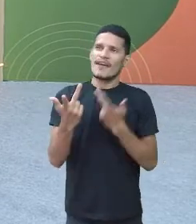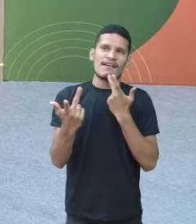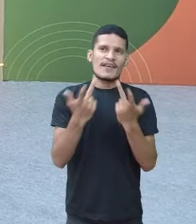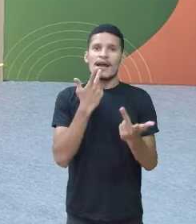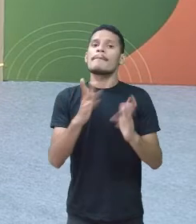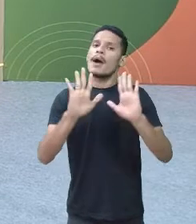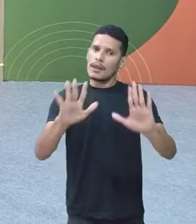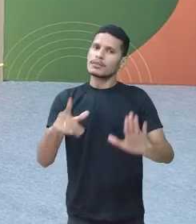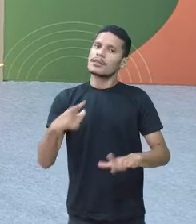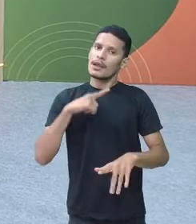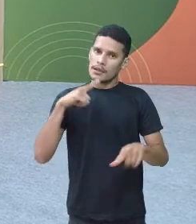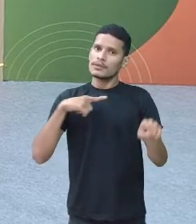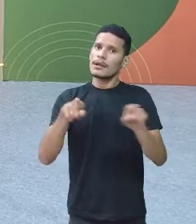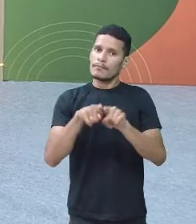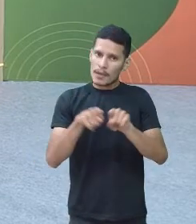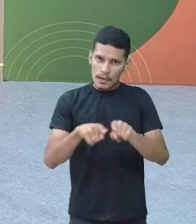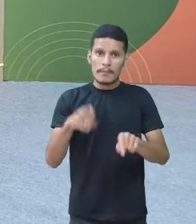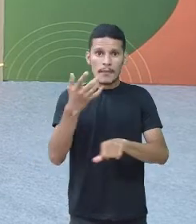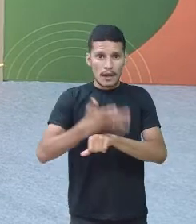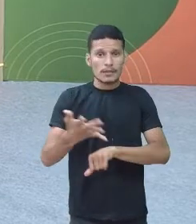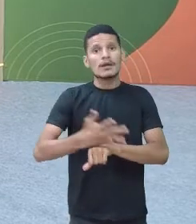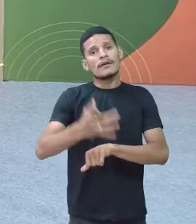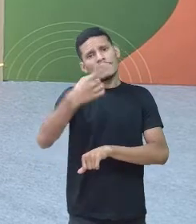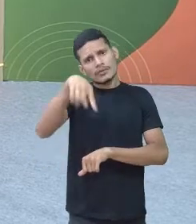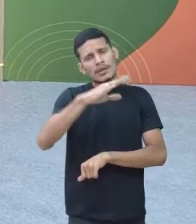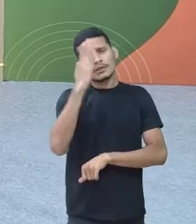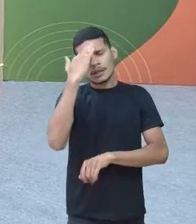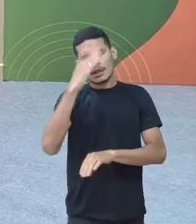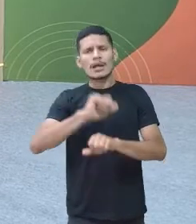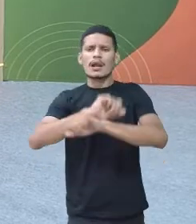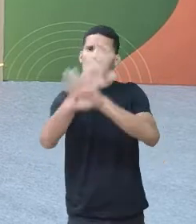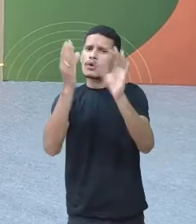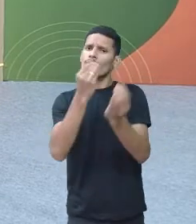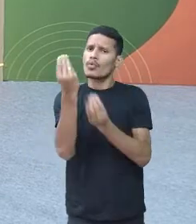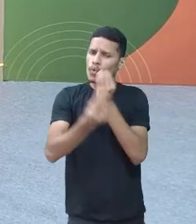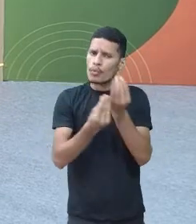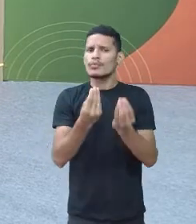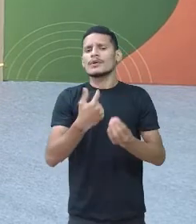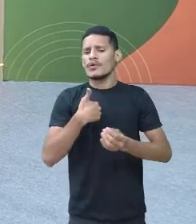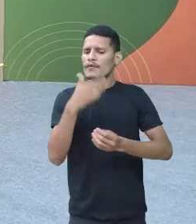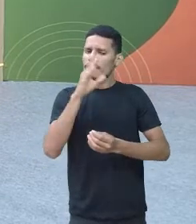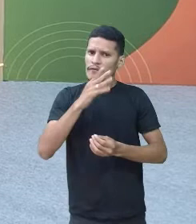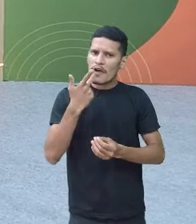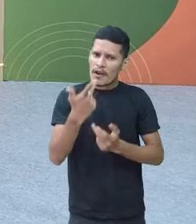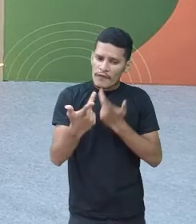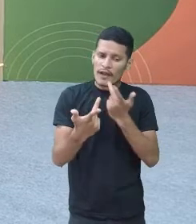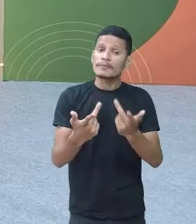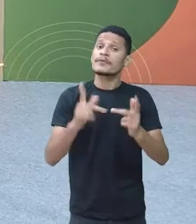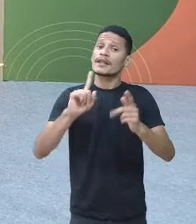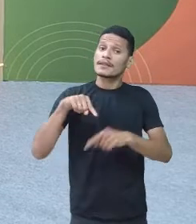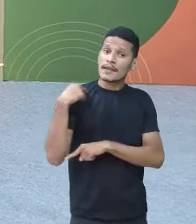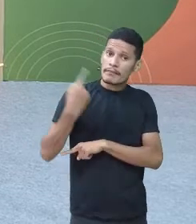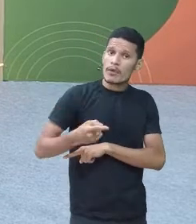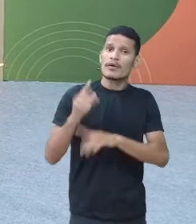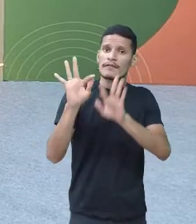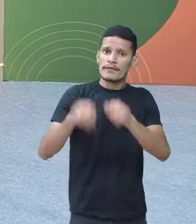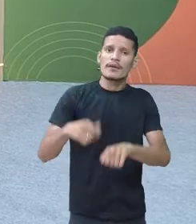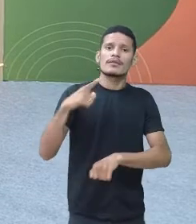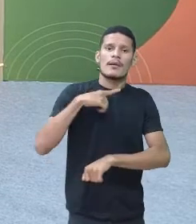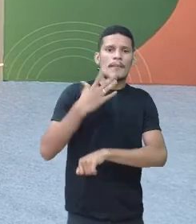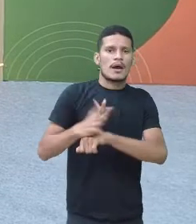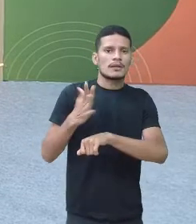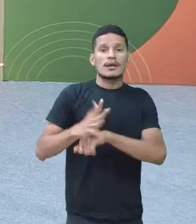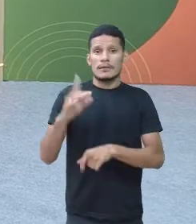coisa, mas tem que falar, vocês têm que entender. Primeiro, como é que funciona, como é que as coisas funcionam, para depois a gente ir pra prática. Porque fazer